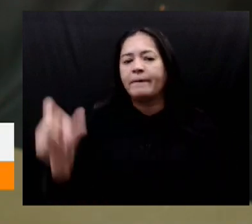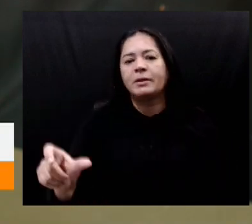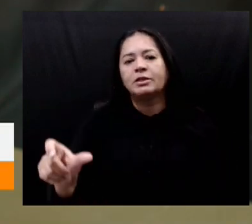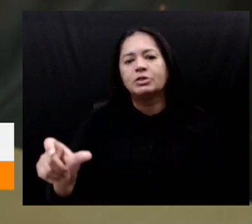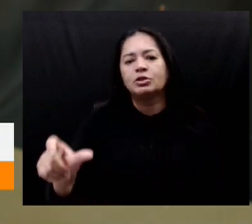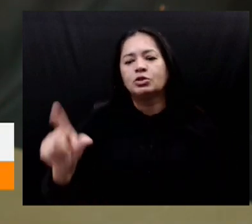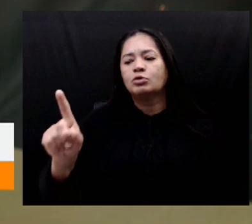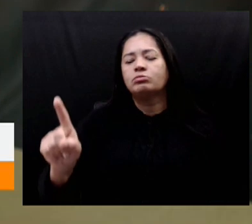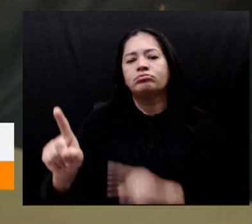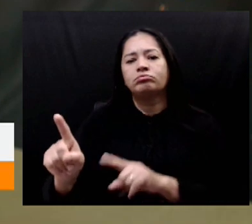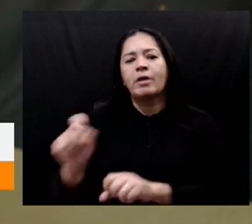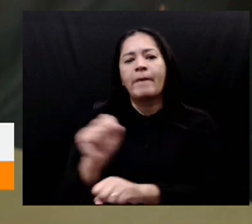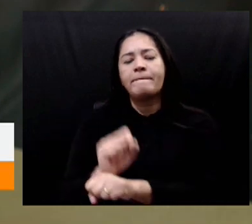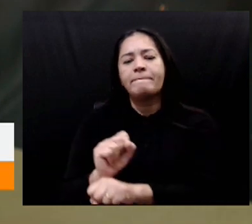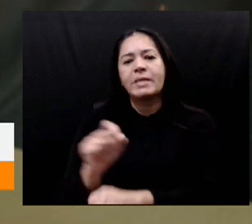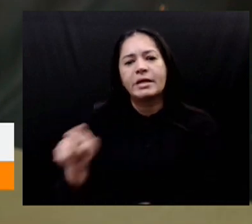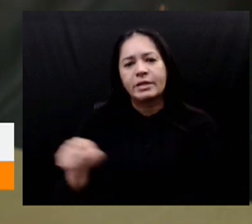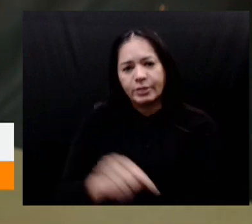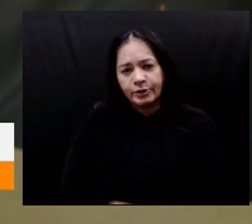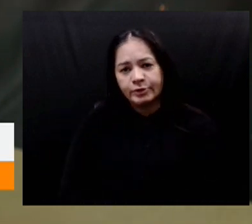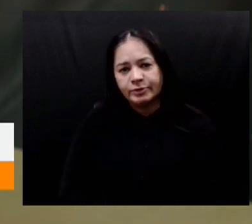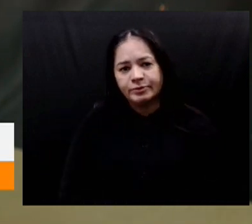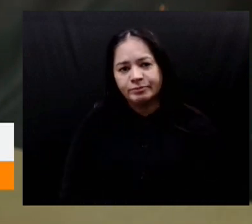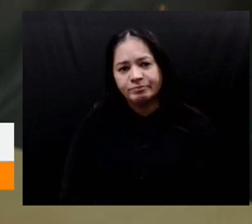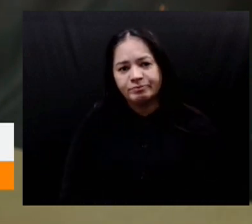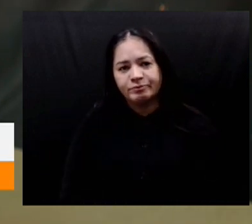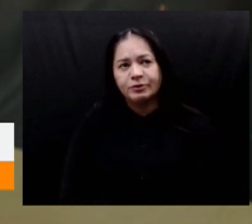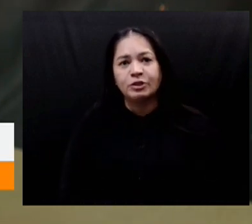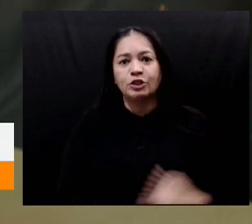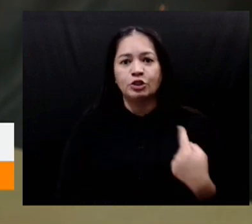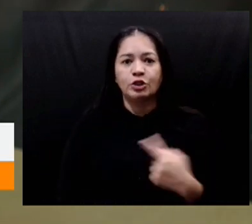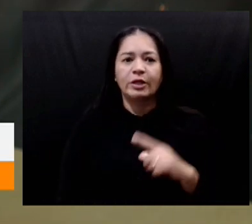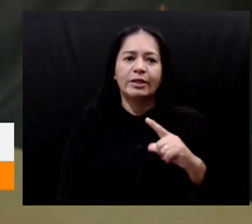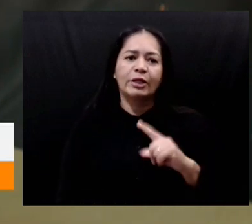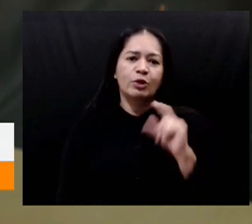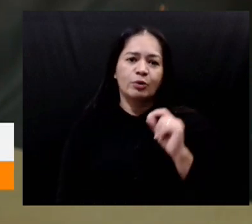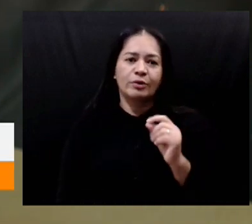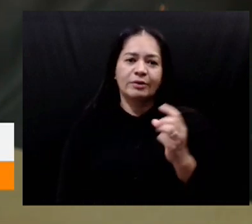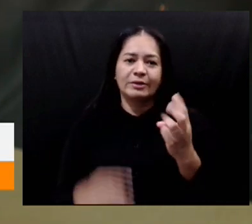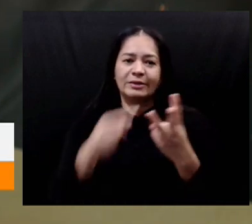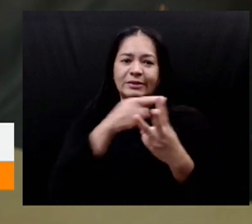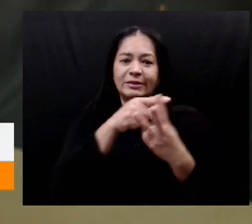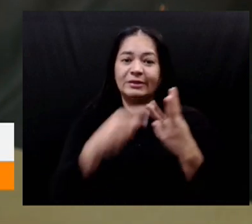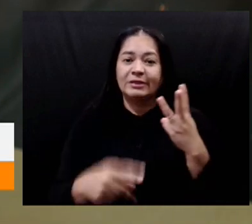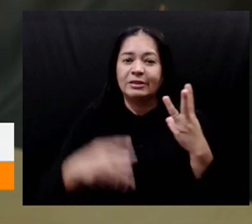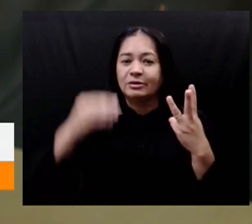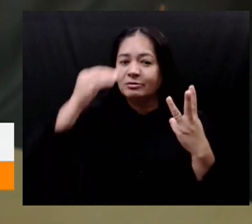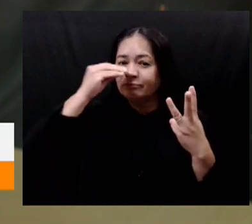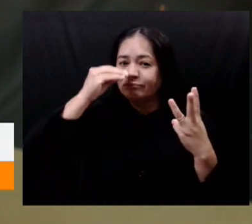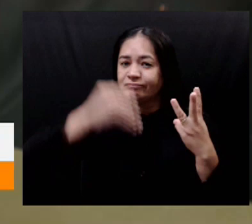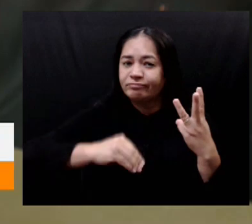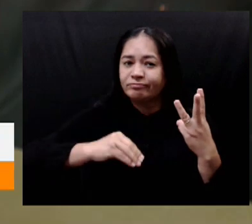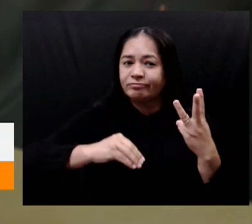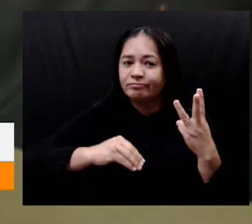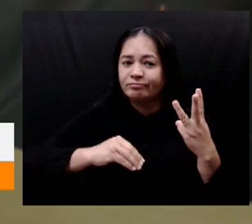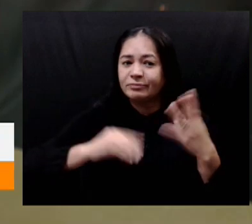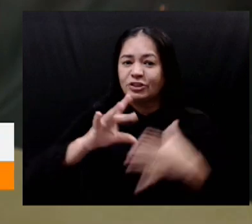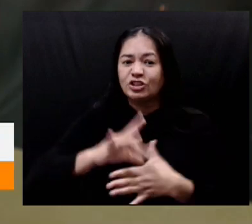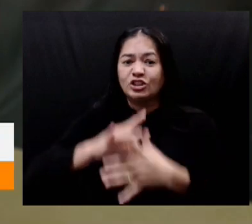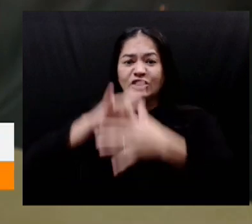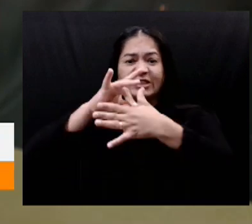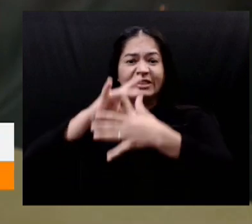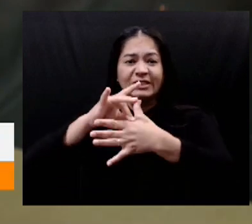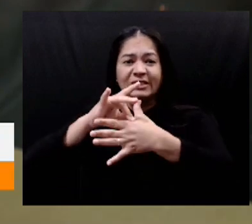a expectativa do outro? A gente tem aqui 3 fracassos de grandes líderes que são